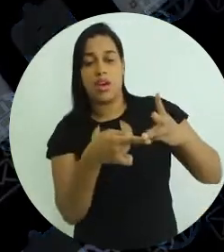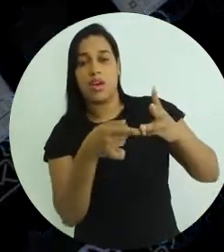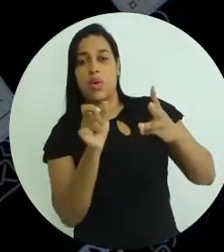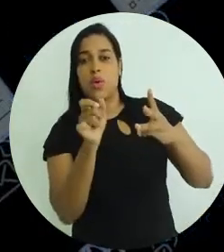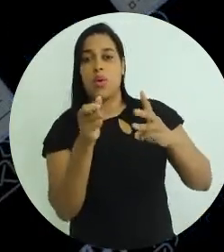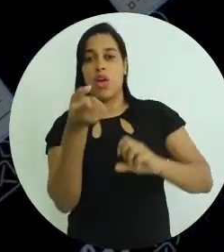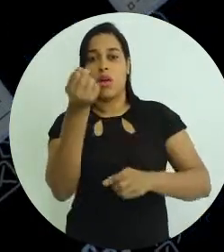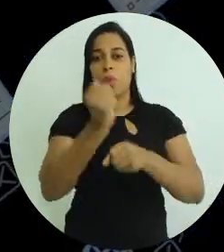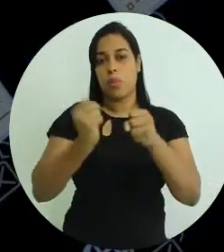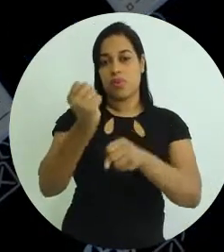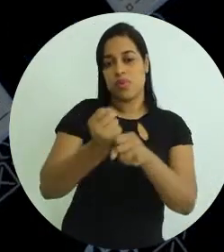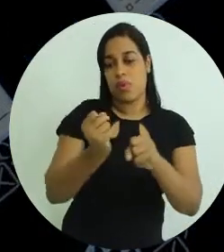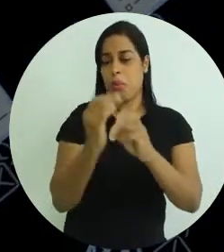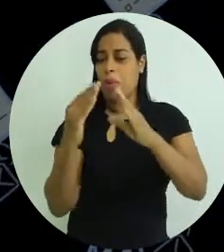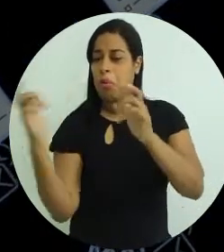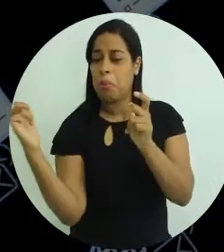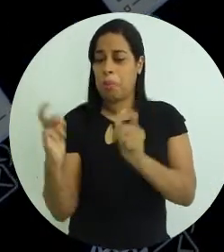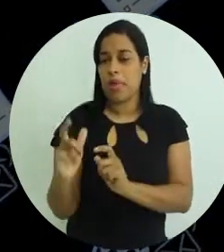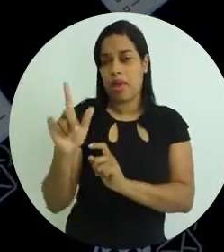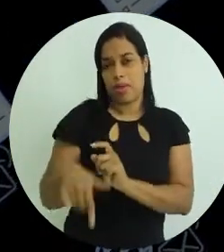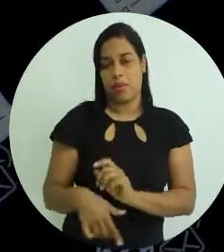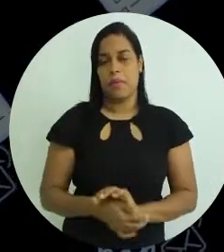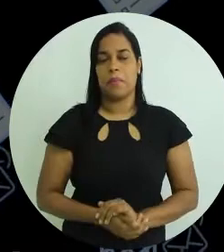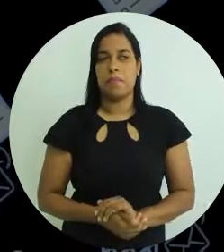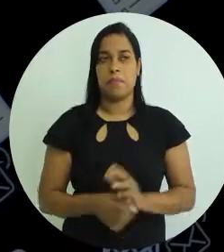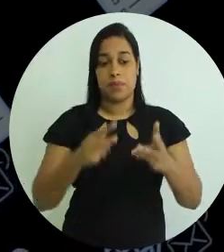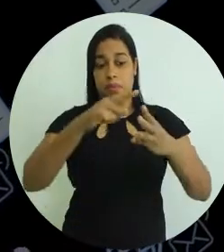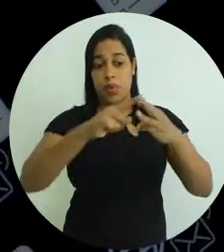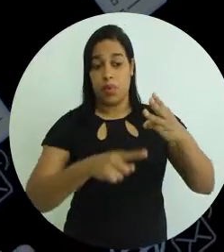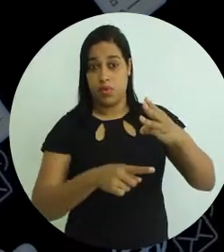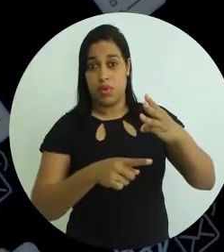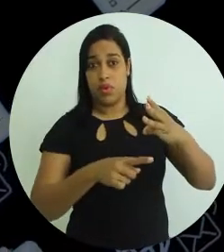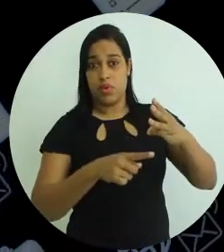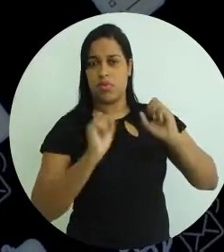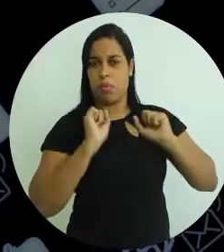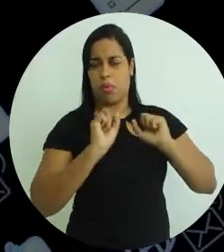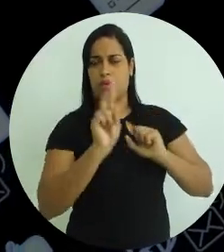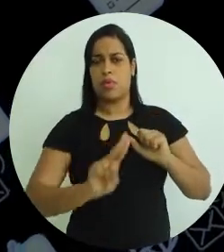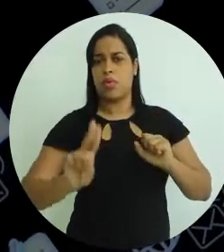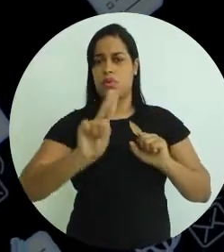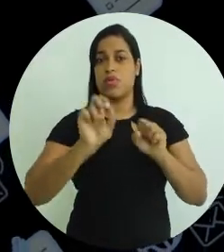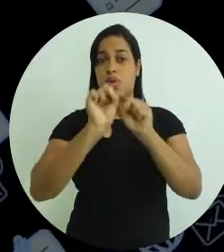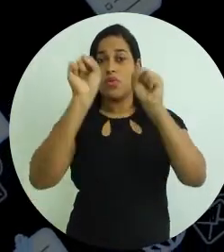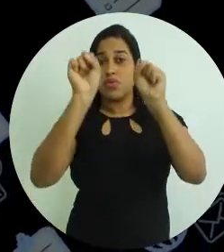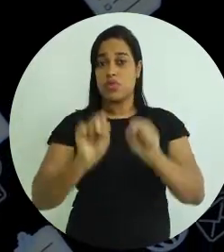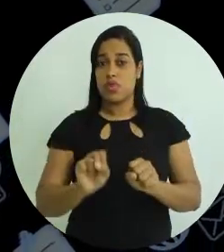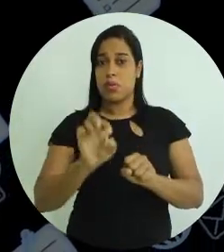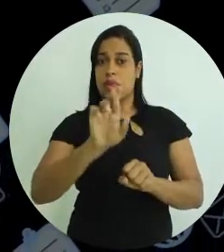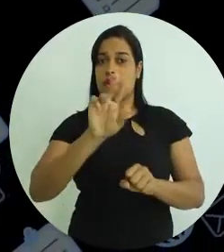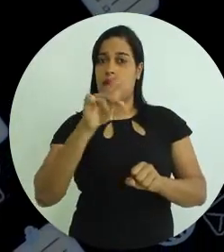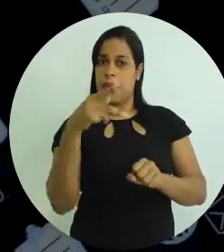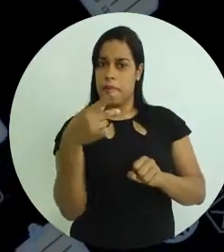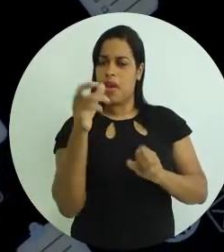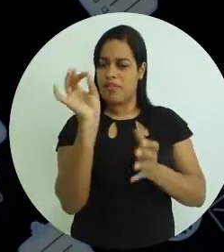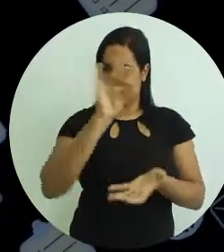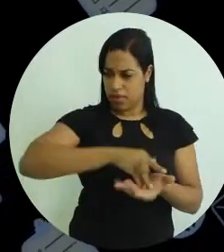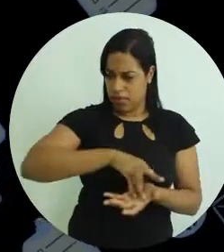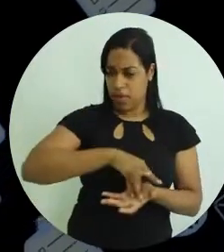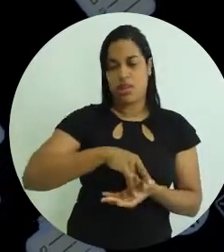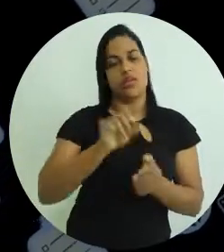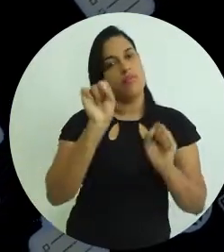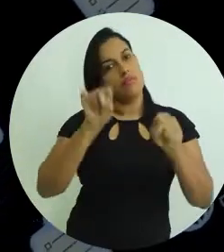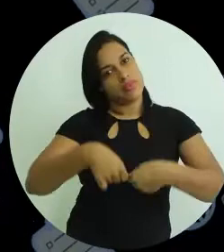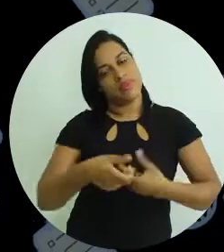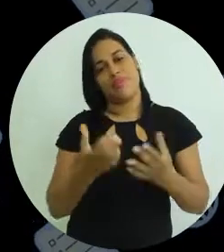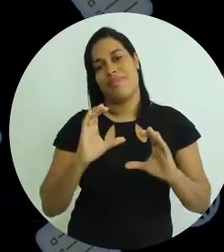de construção, pequenininho. E todos nós podemos usar um sistema de ERP. É verdade? Sim,